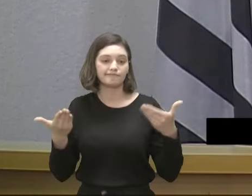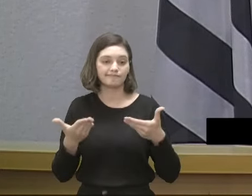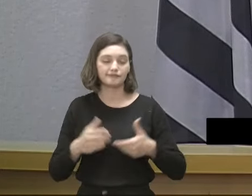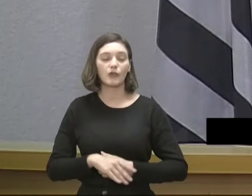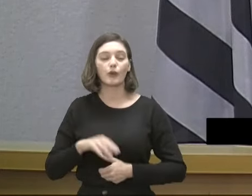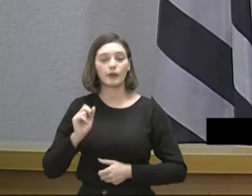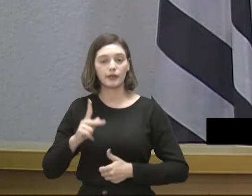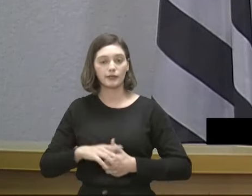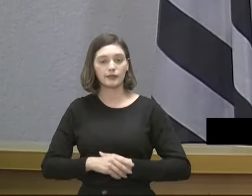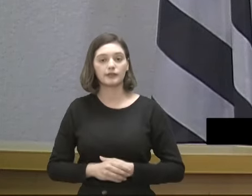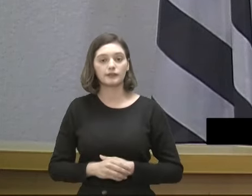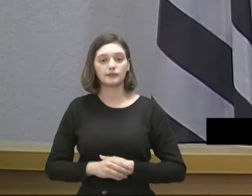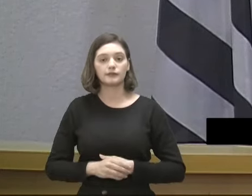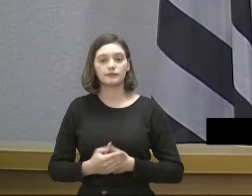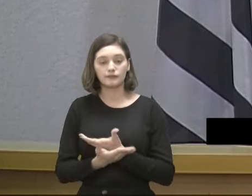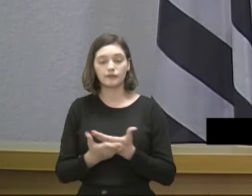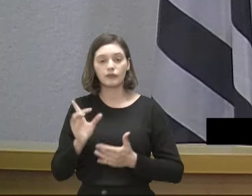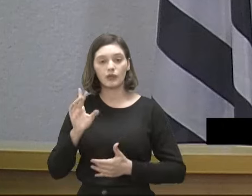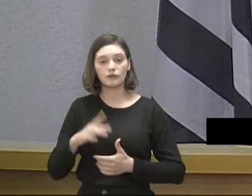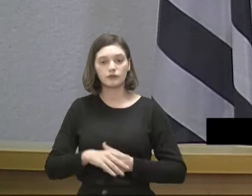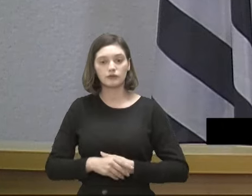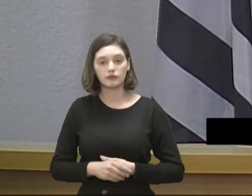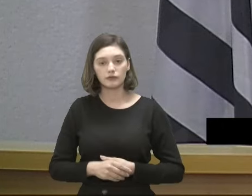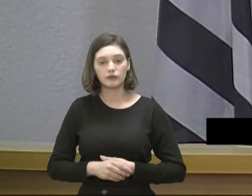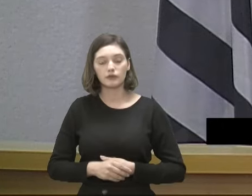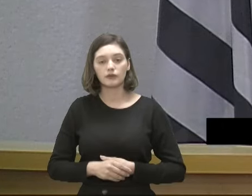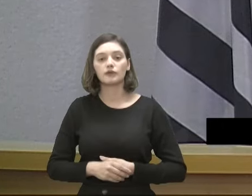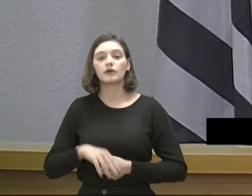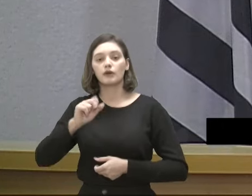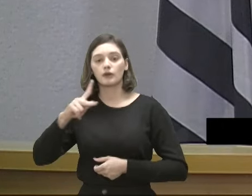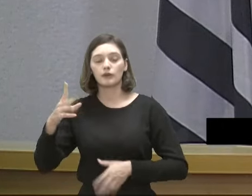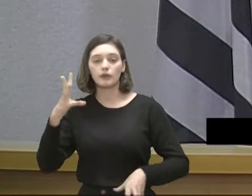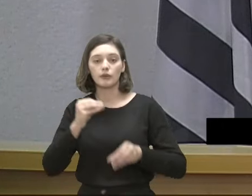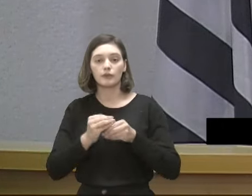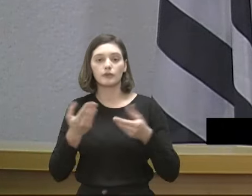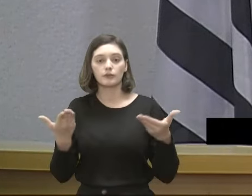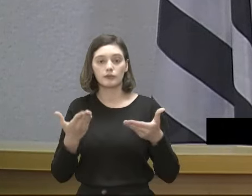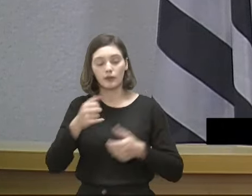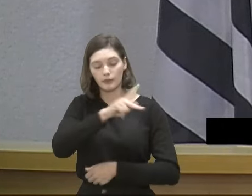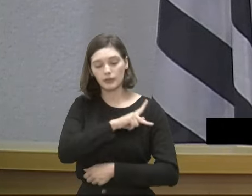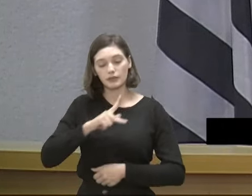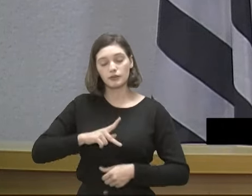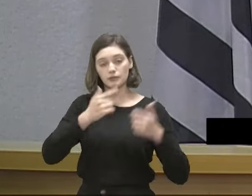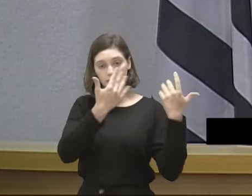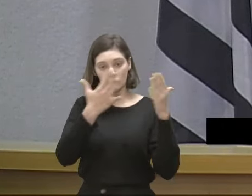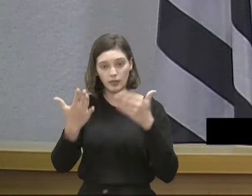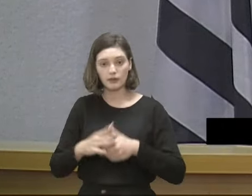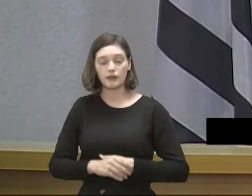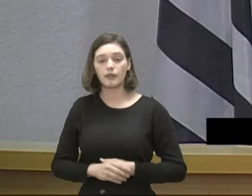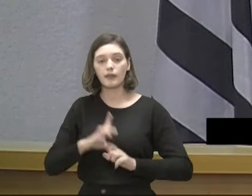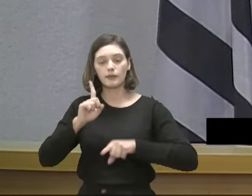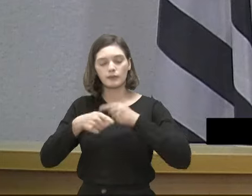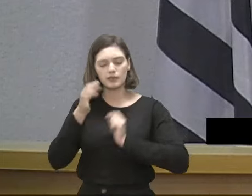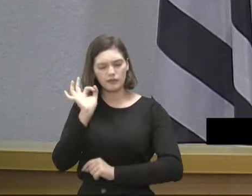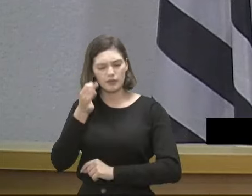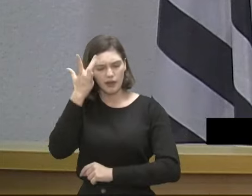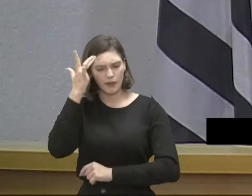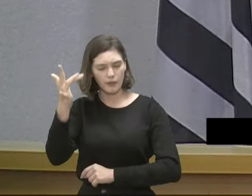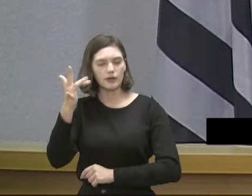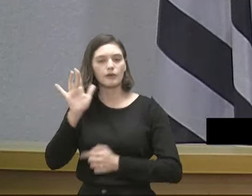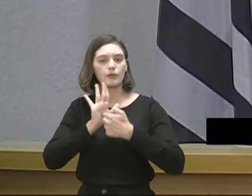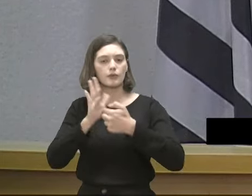bem? Nazarinha, só referente mesmo à Previdência Complementar, tá bem? Presidente, parabéns e depois, pode ter certeza, amanhã eu